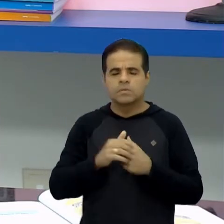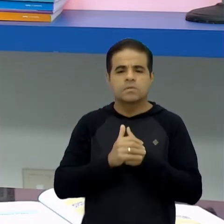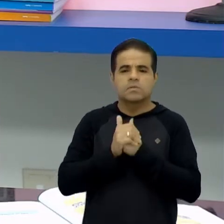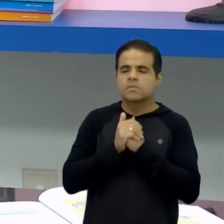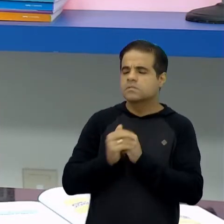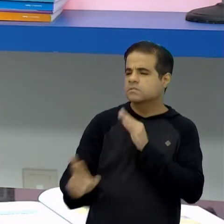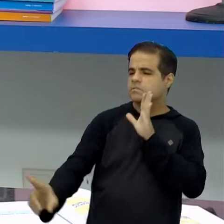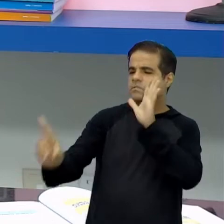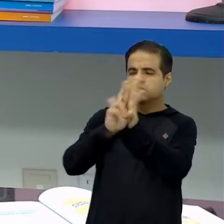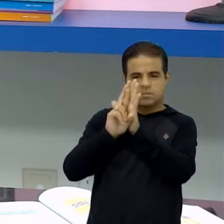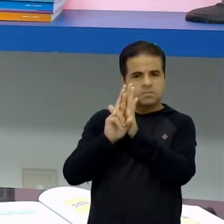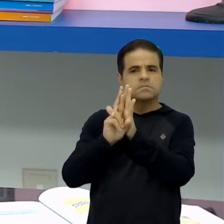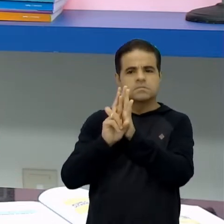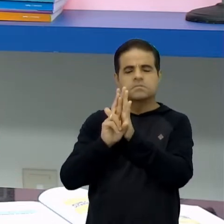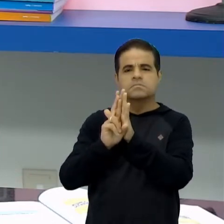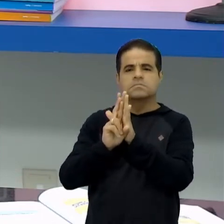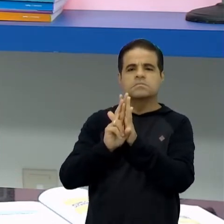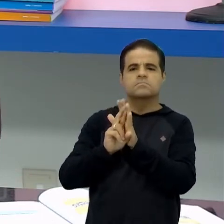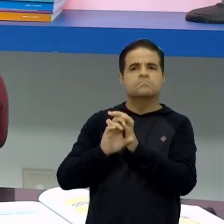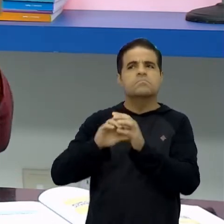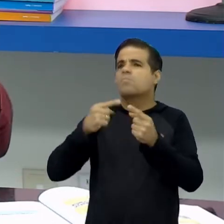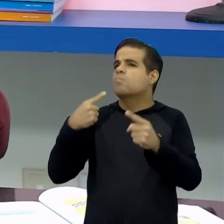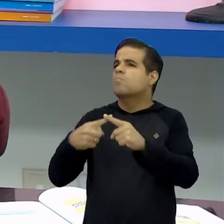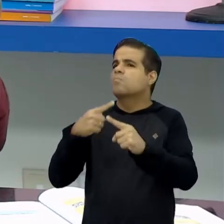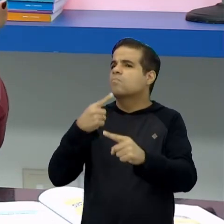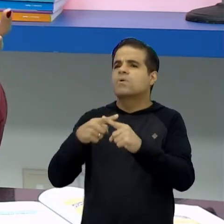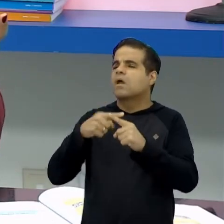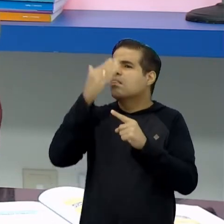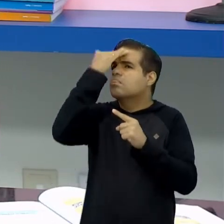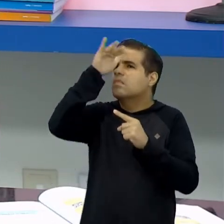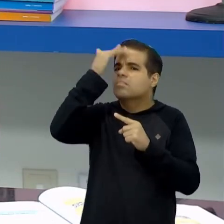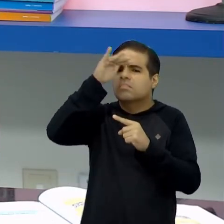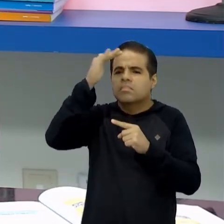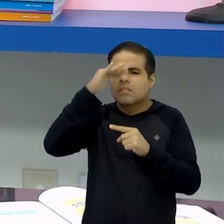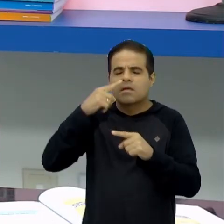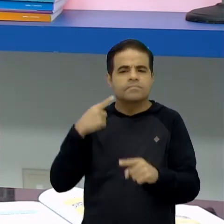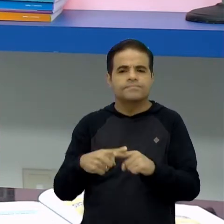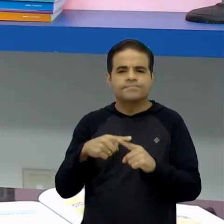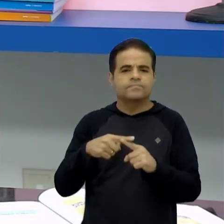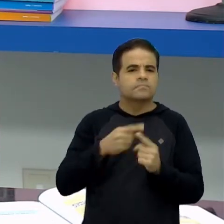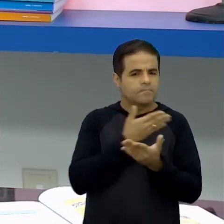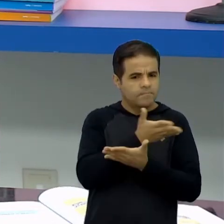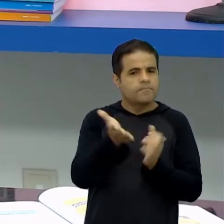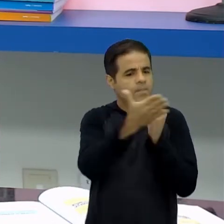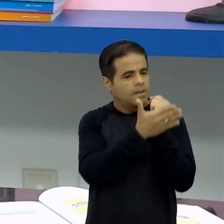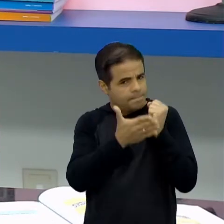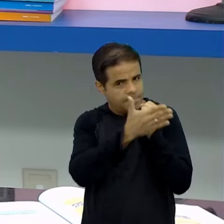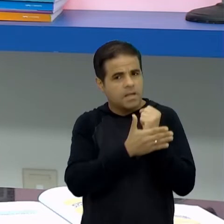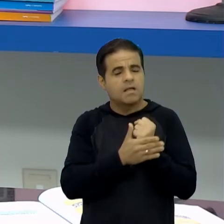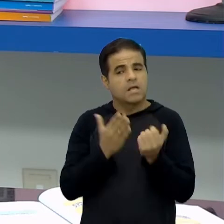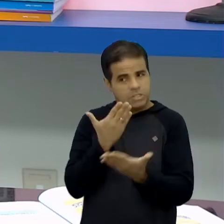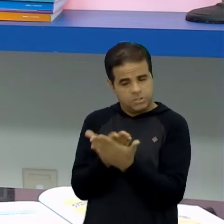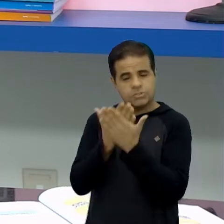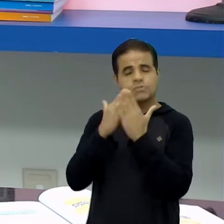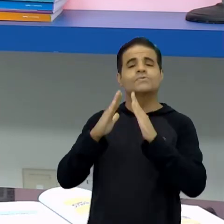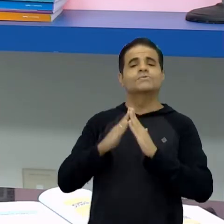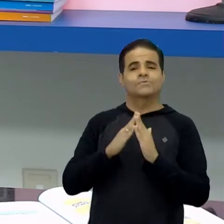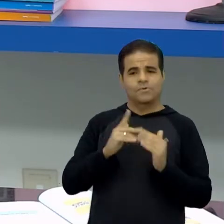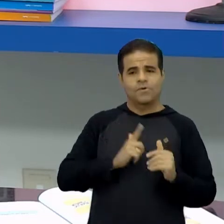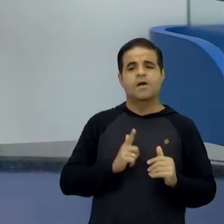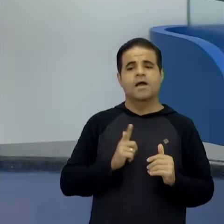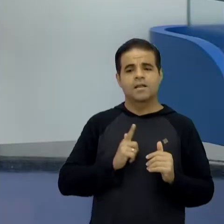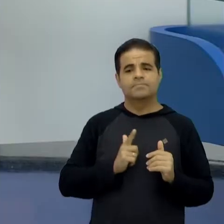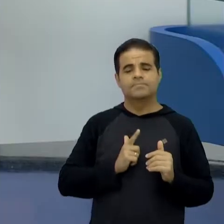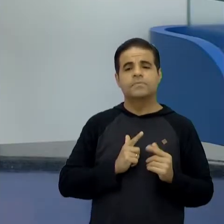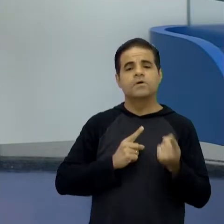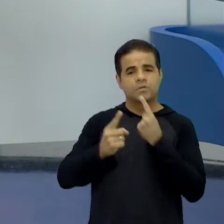essa representação na mídia mesmo, o porquê, começar a entender isso, porque eles estão ali na base, eles estão ali na escola, né, Mauro? Exatamente. E eu